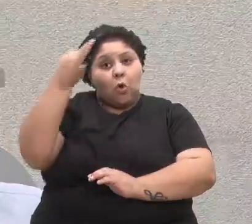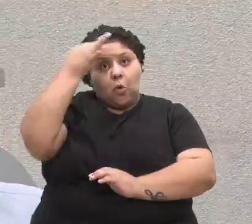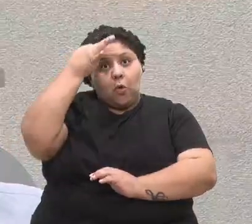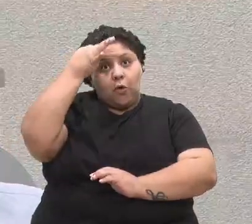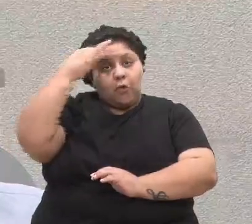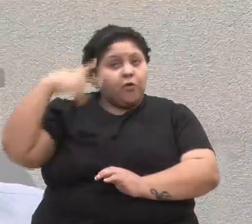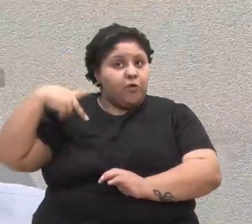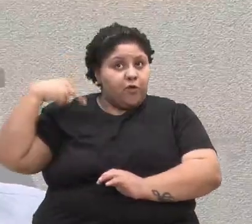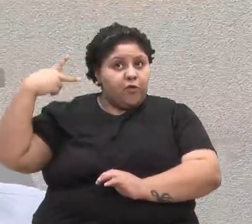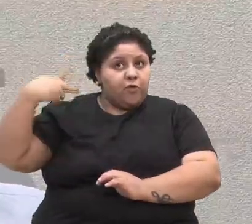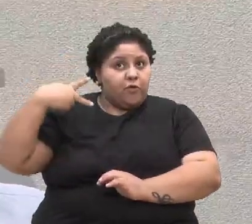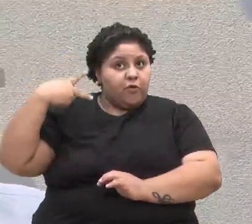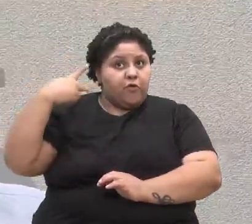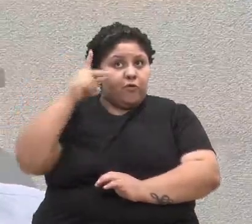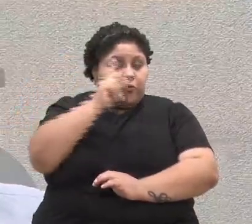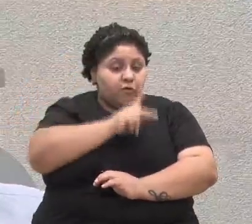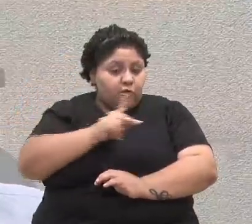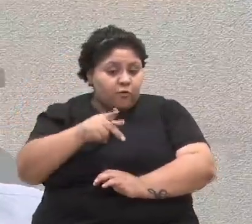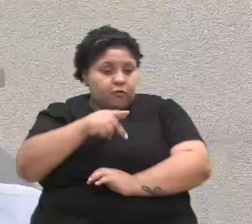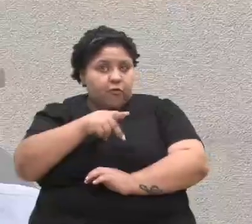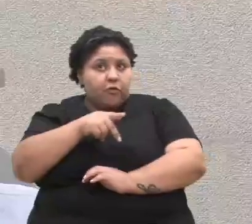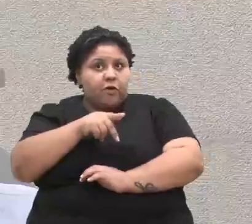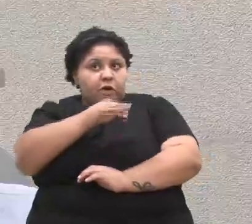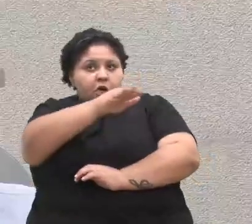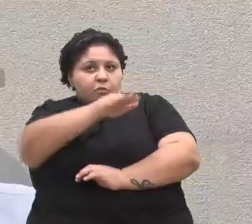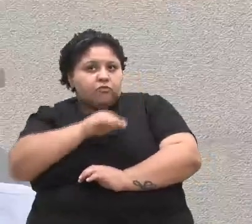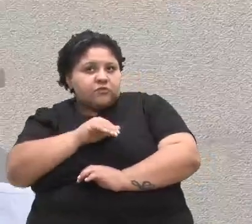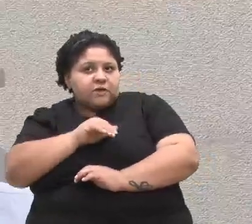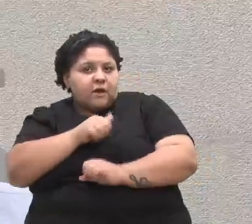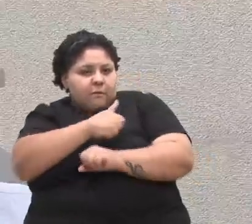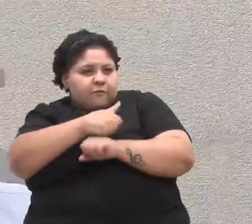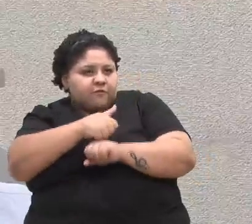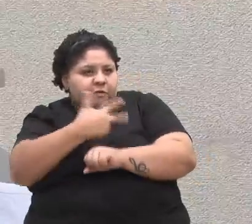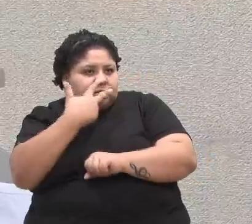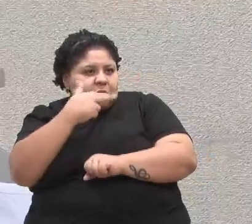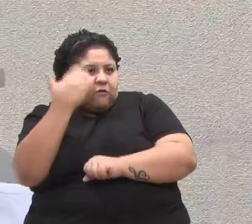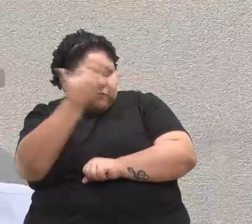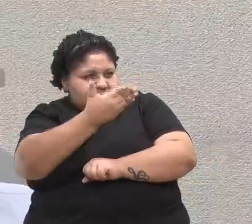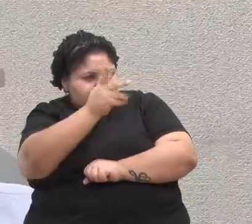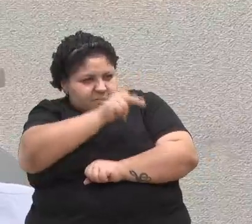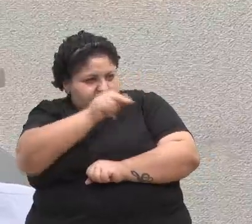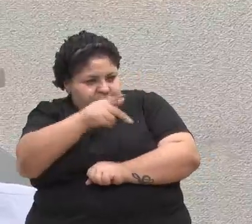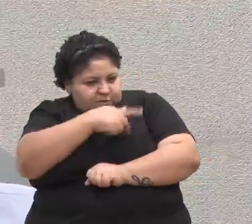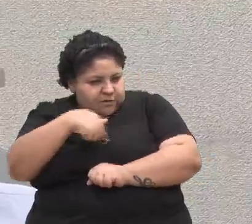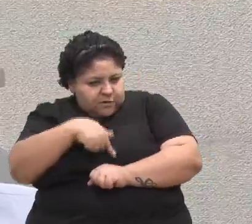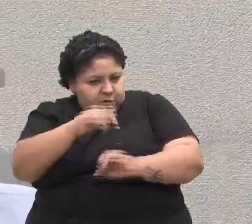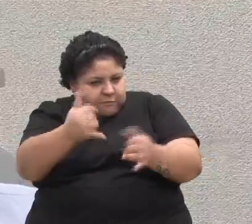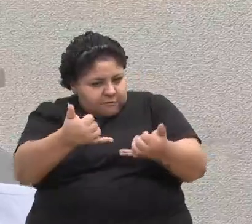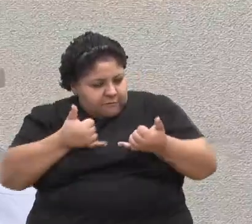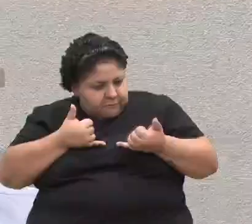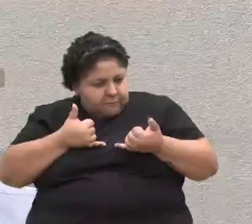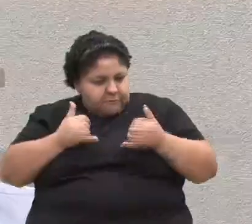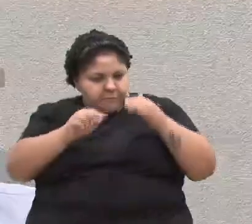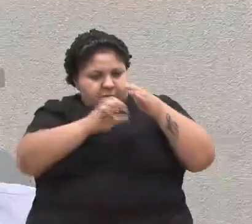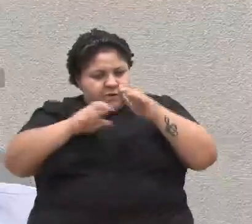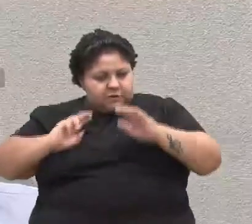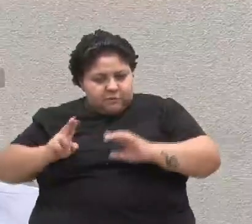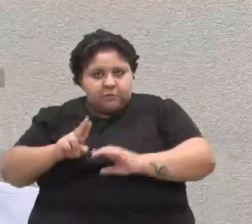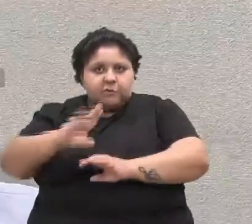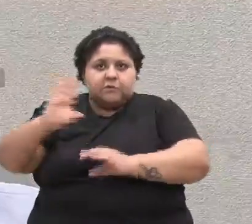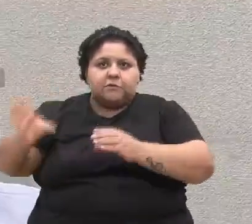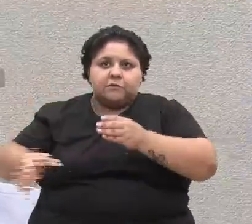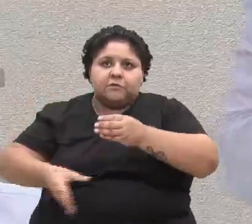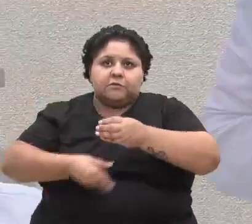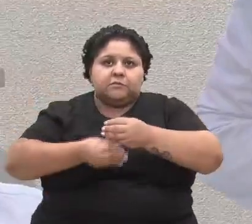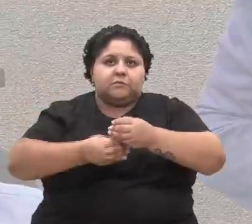vereador Zanquim, eu buscava pessoas como o senhor para me dar as informações necessárias para que a empresa continuasse andando. Sua parte, vereador